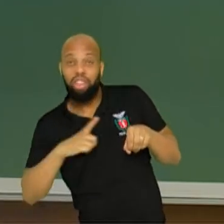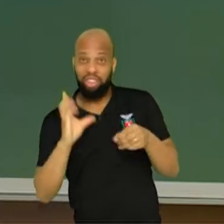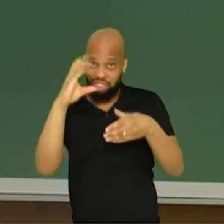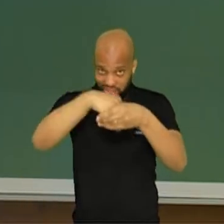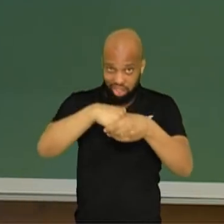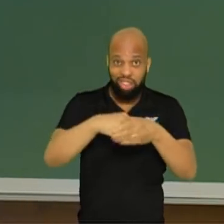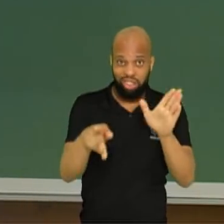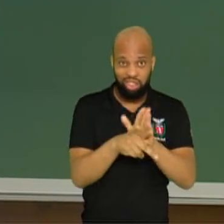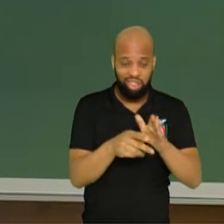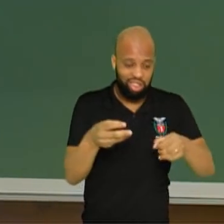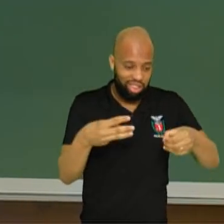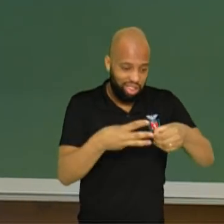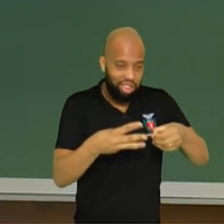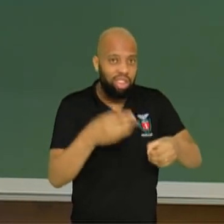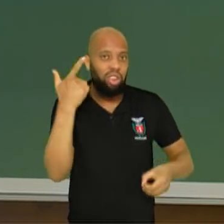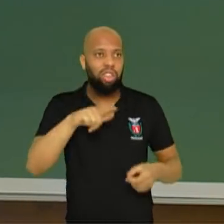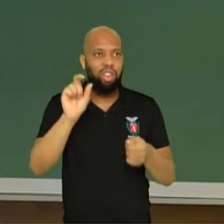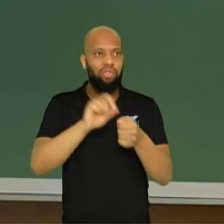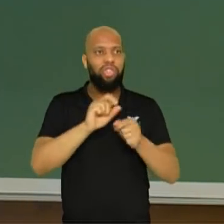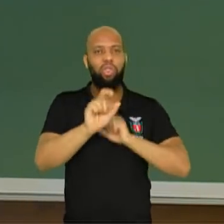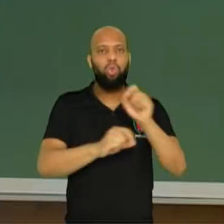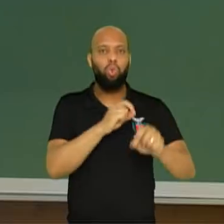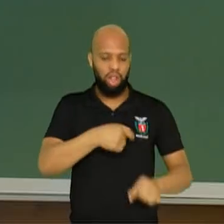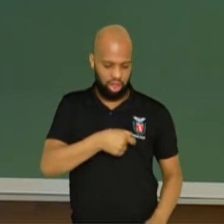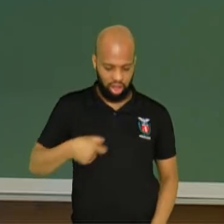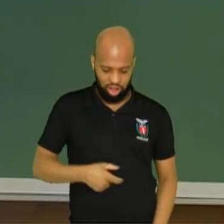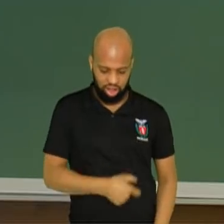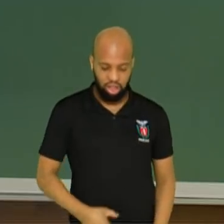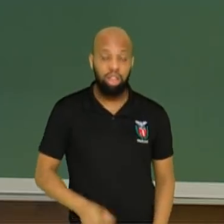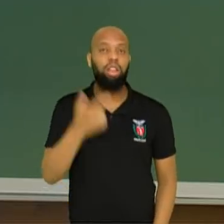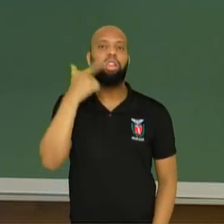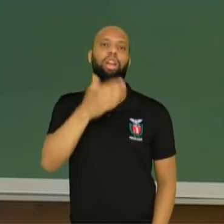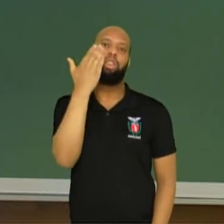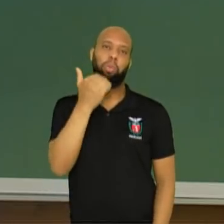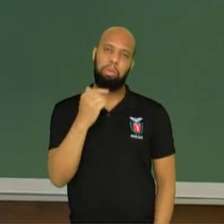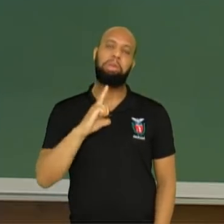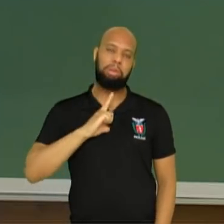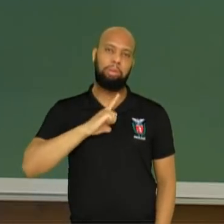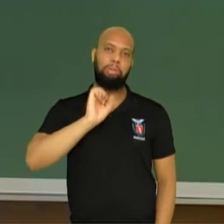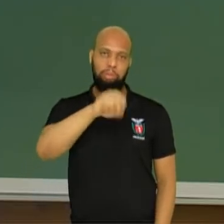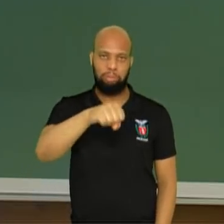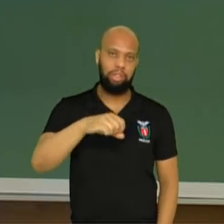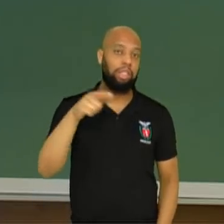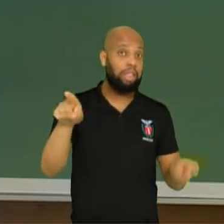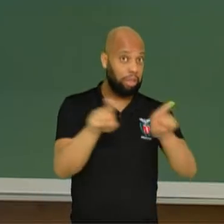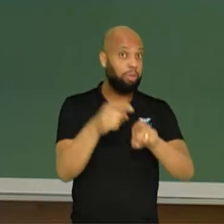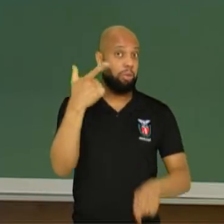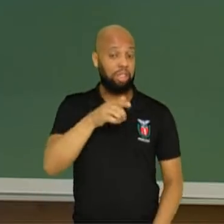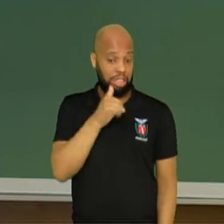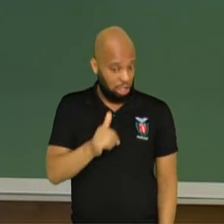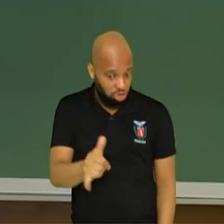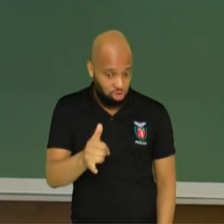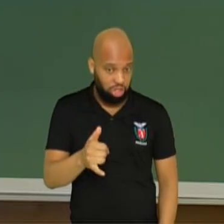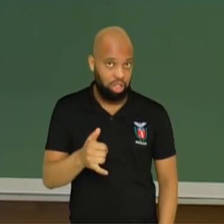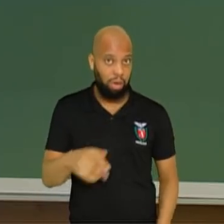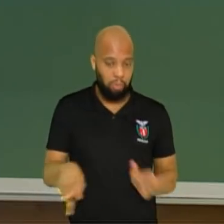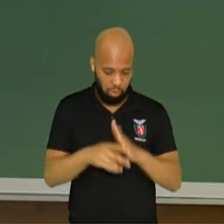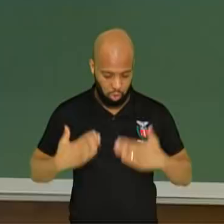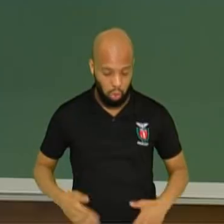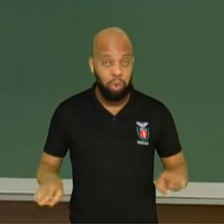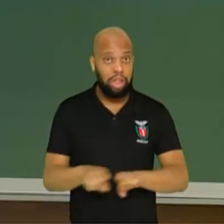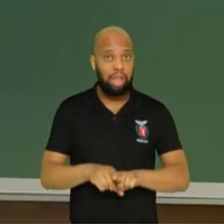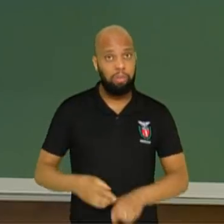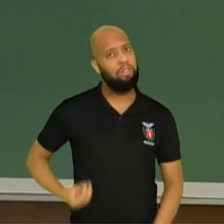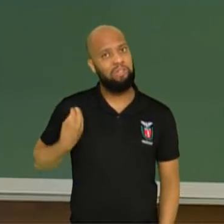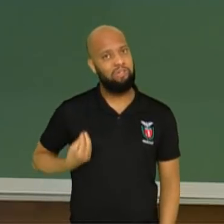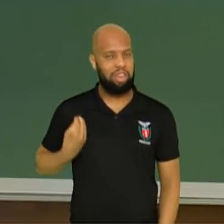que ela consegue realizar os processos de digestão para poder se alimentar, produzir energia e fazer todos os processos